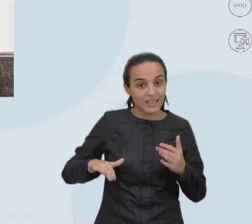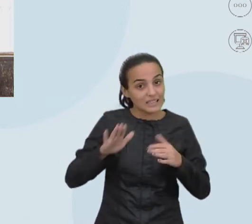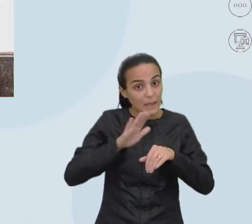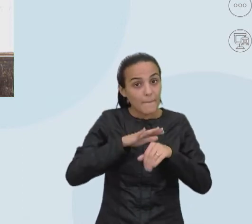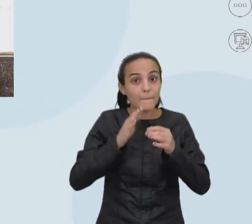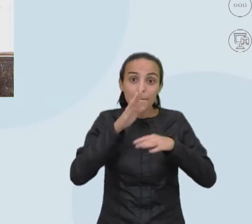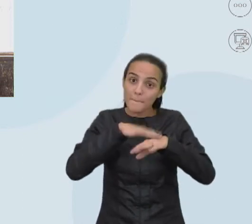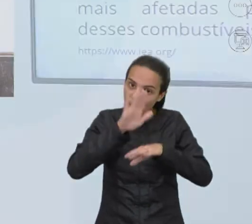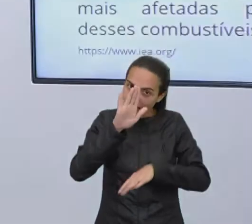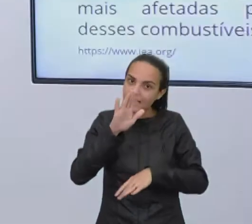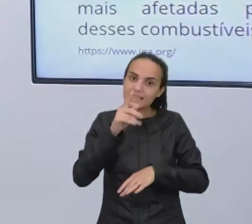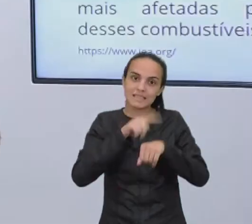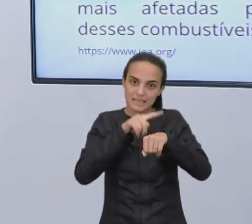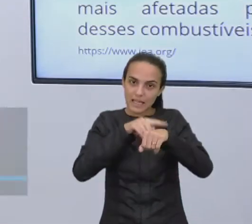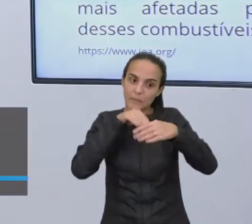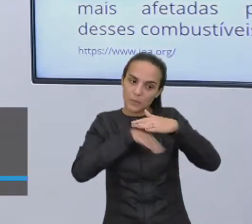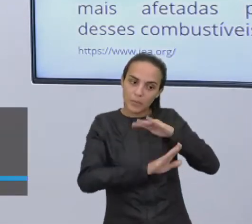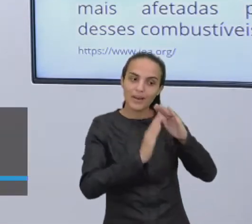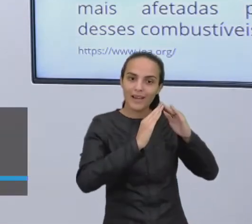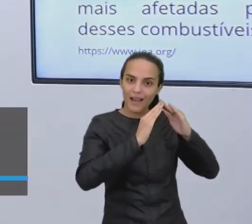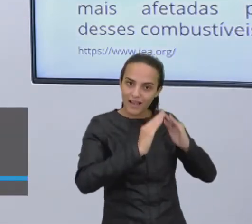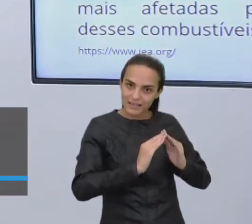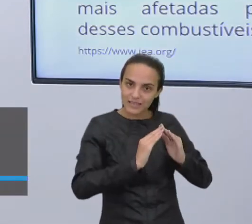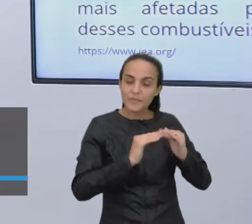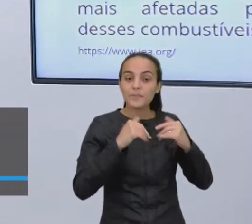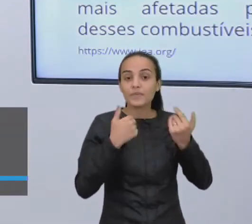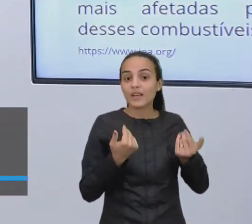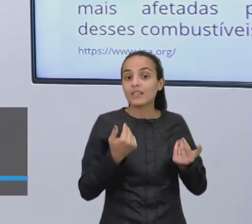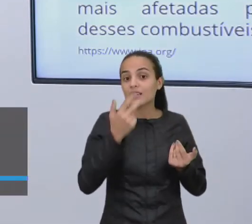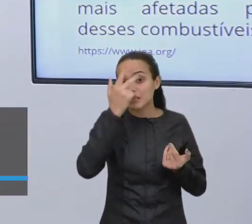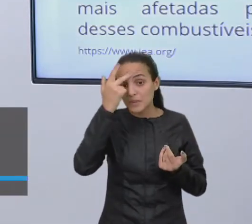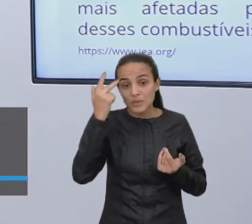são elas que estão, essas pessoas que estão mais